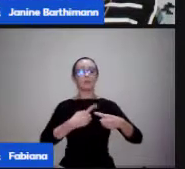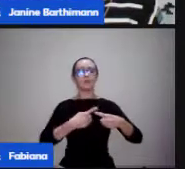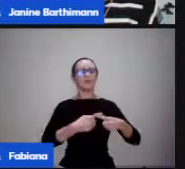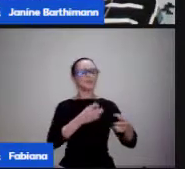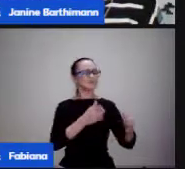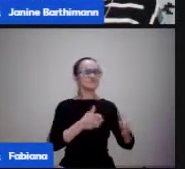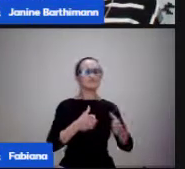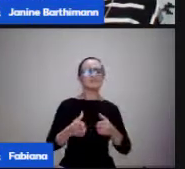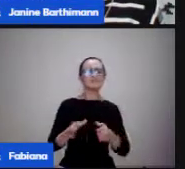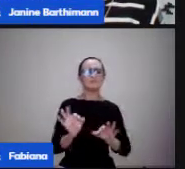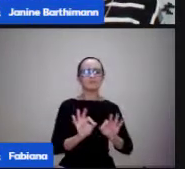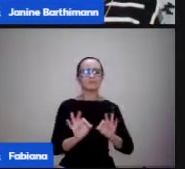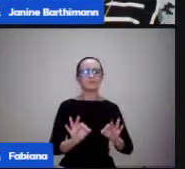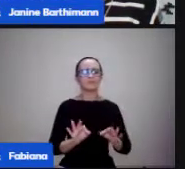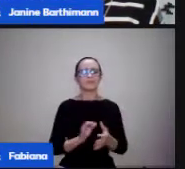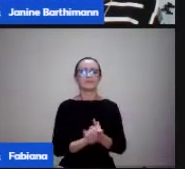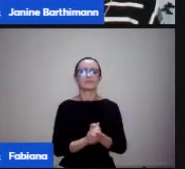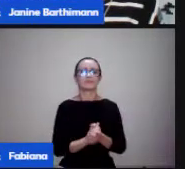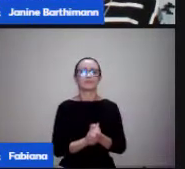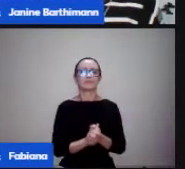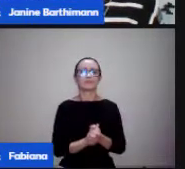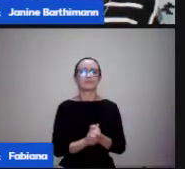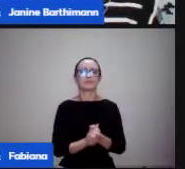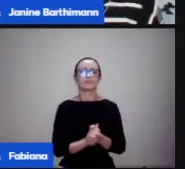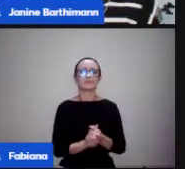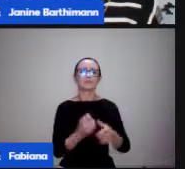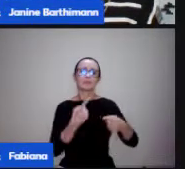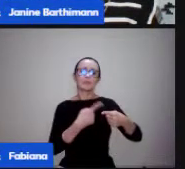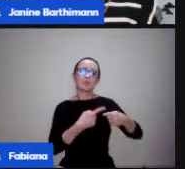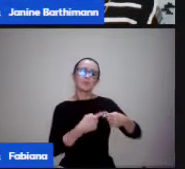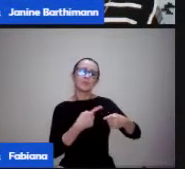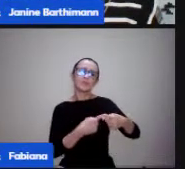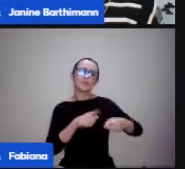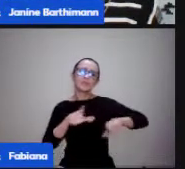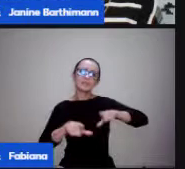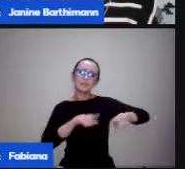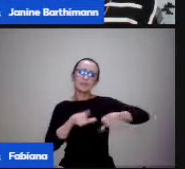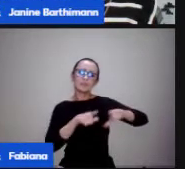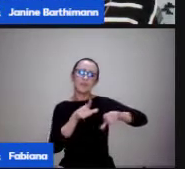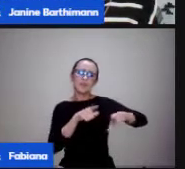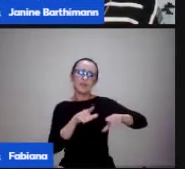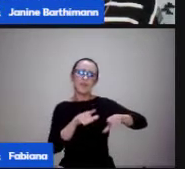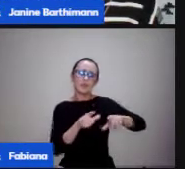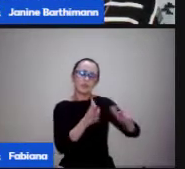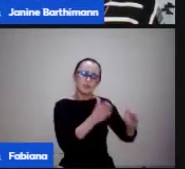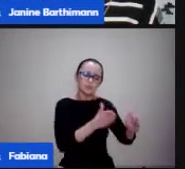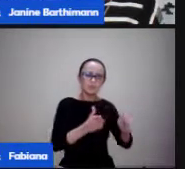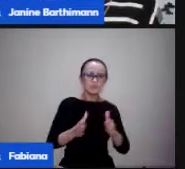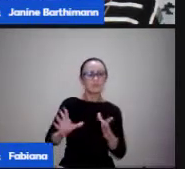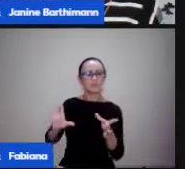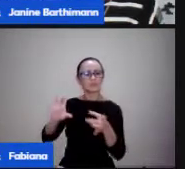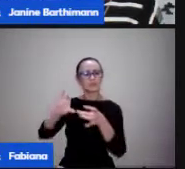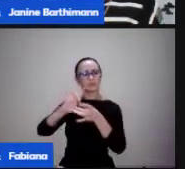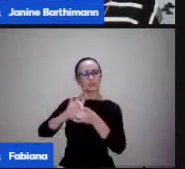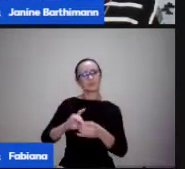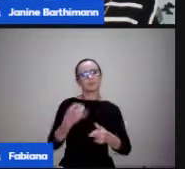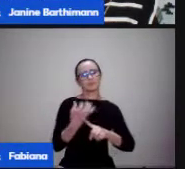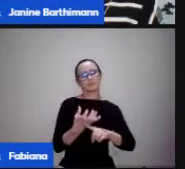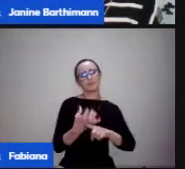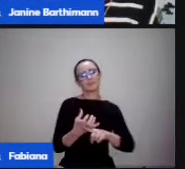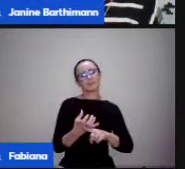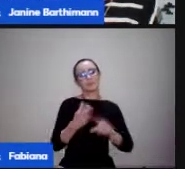Próximo. Por que trabalhar o escalonado junto com o interdisciplinar, né? Quais são as relações que se